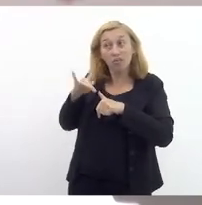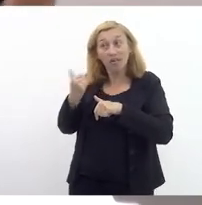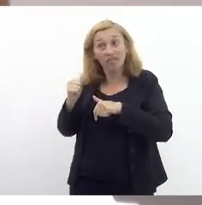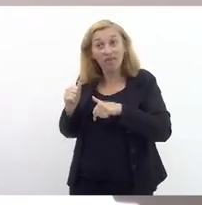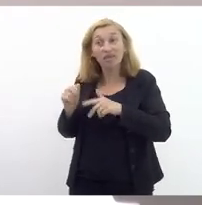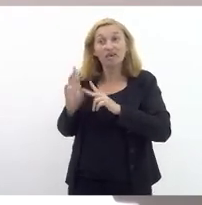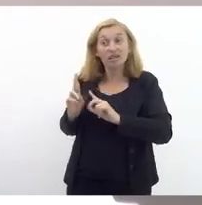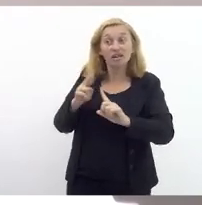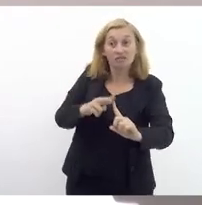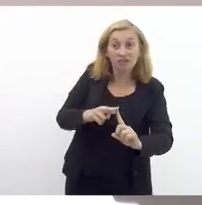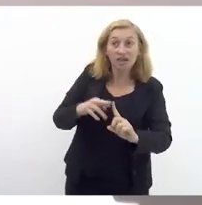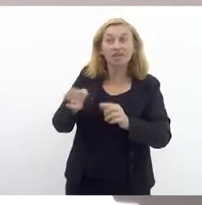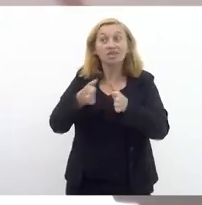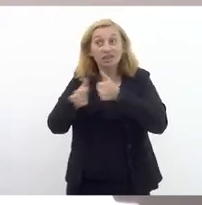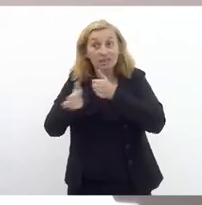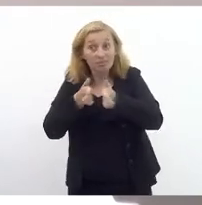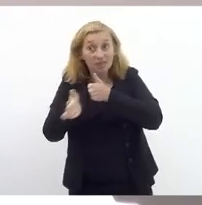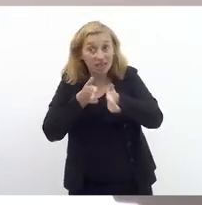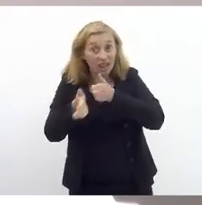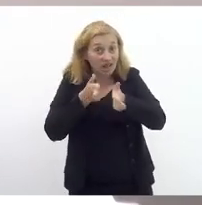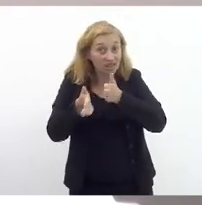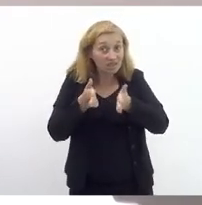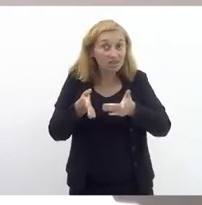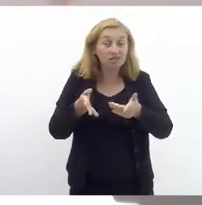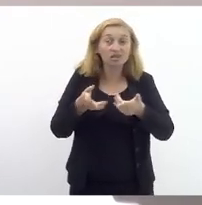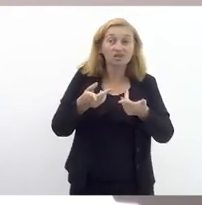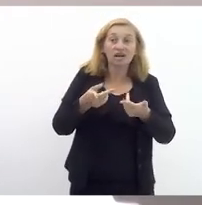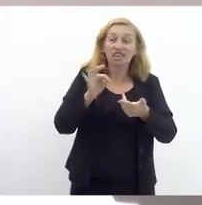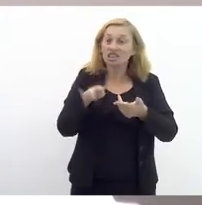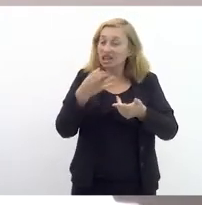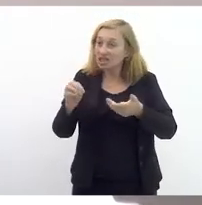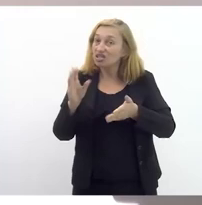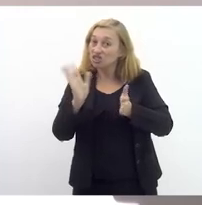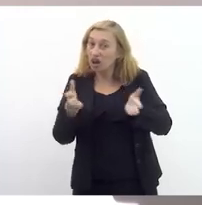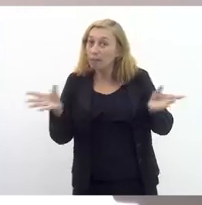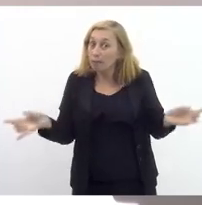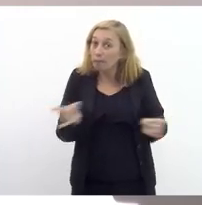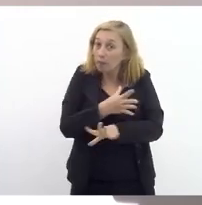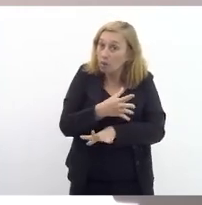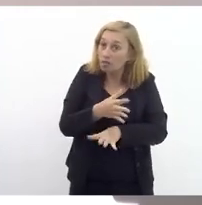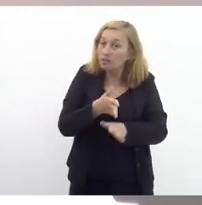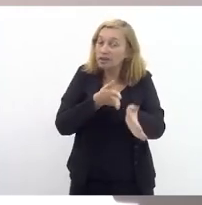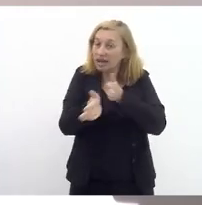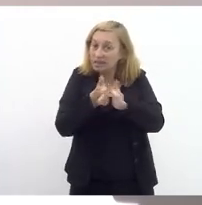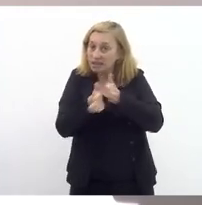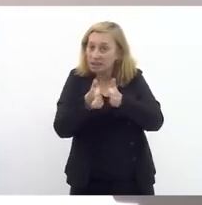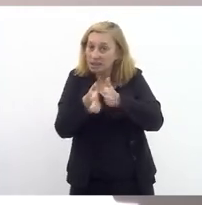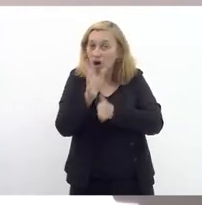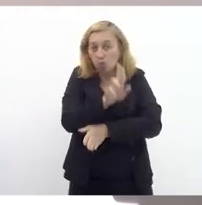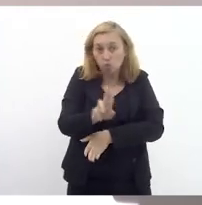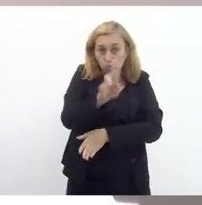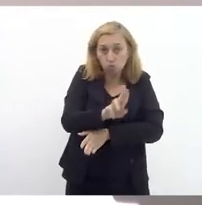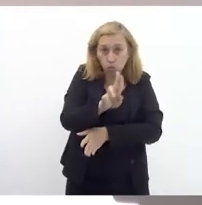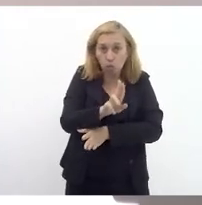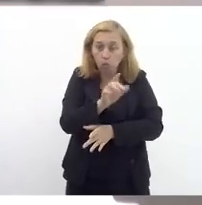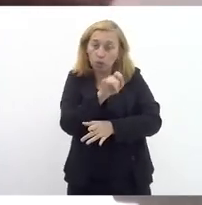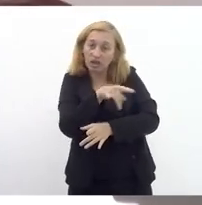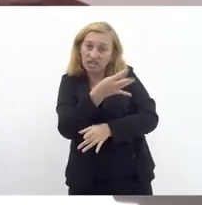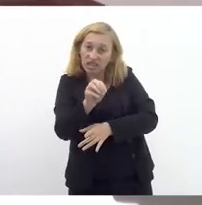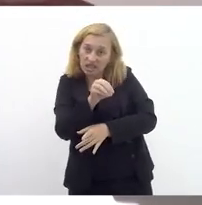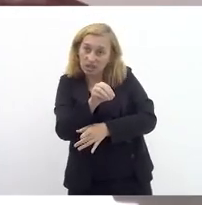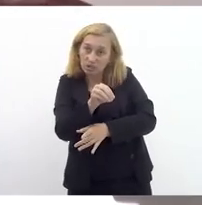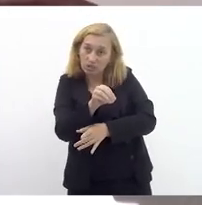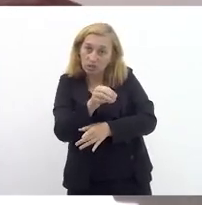se refere à questão da acessibilidade, quando você coloca as estações que já estão prontas para dar acesso ao usuário da estação